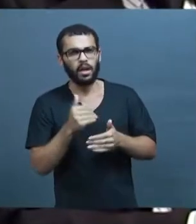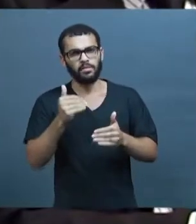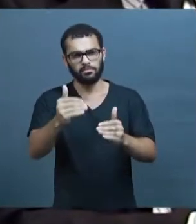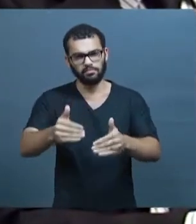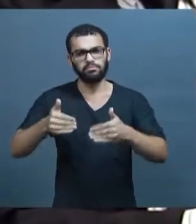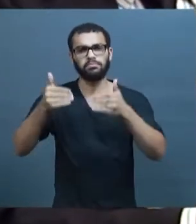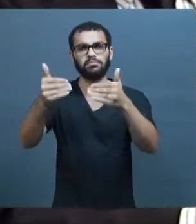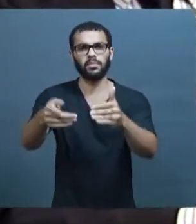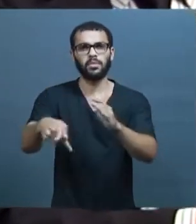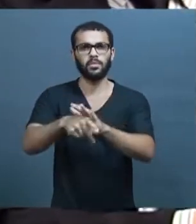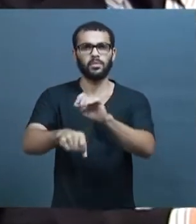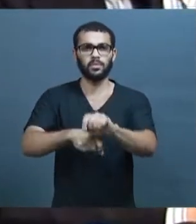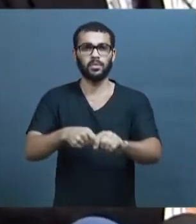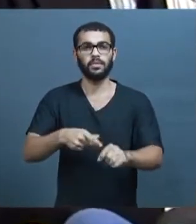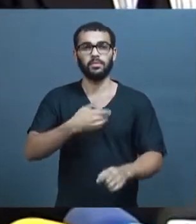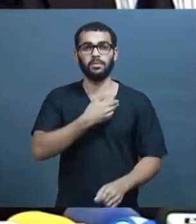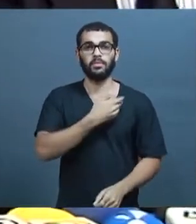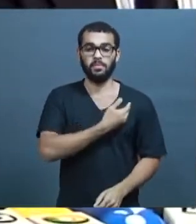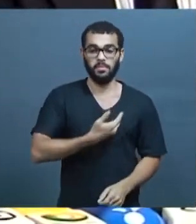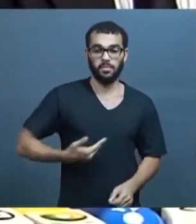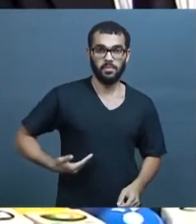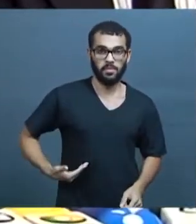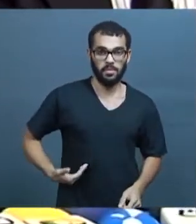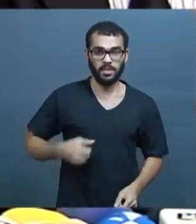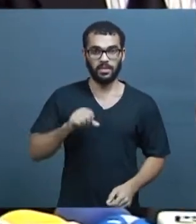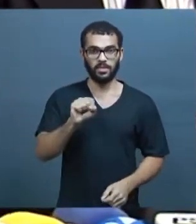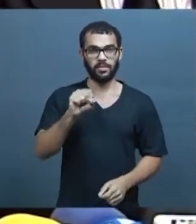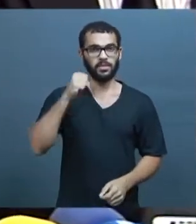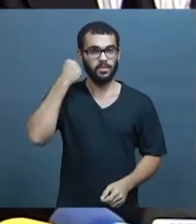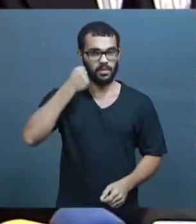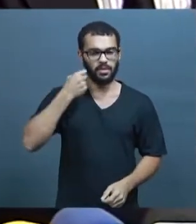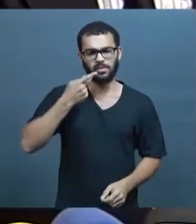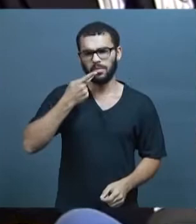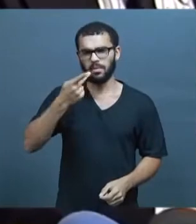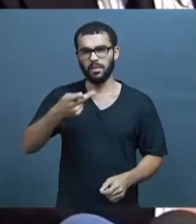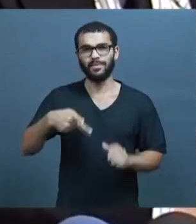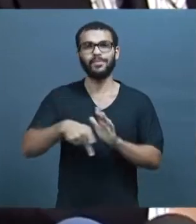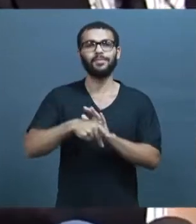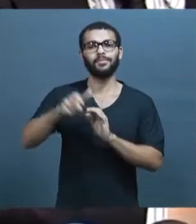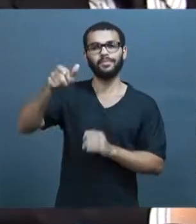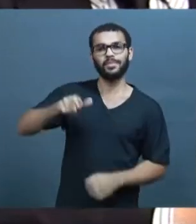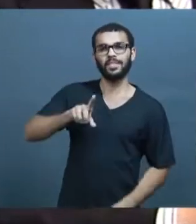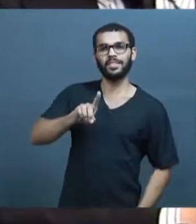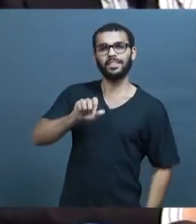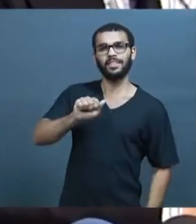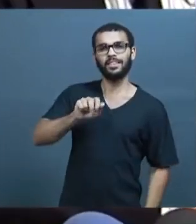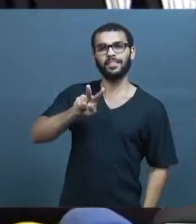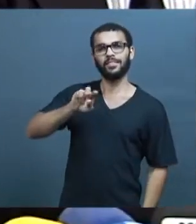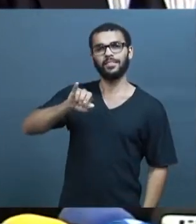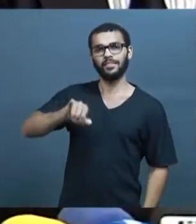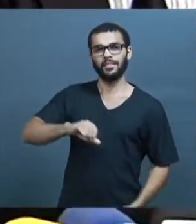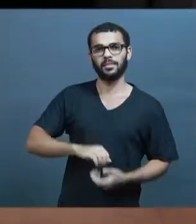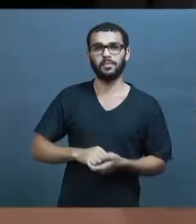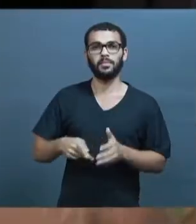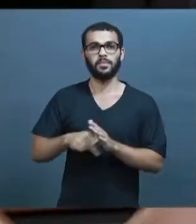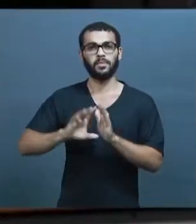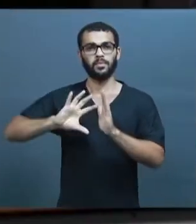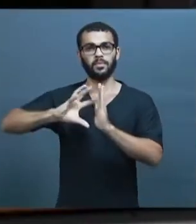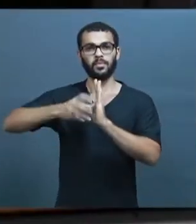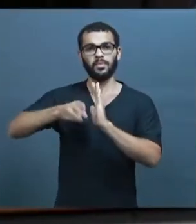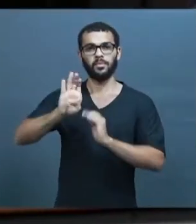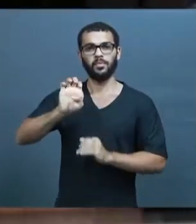para a promulgação do presidente do Senado, cargo atualmente ocupado por Davi Alcolumbre, do Partido DEM do Amapá. E